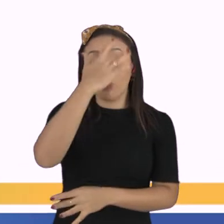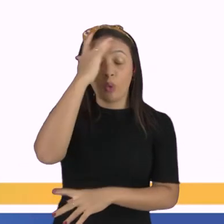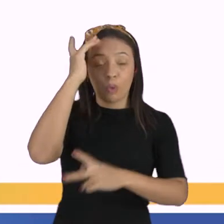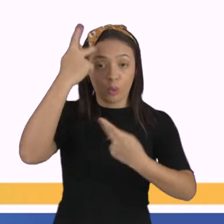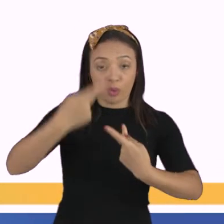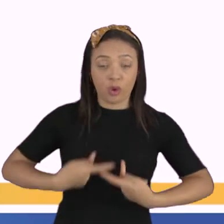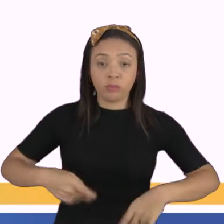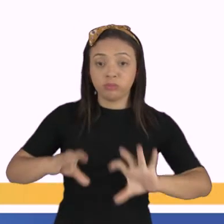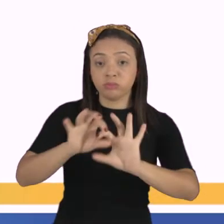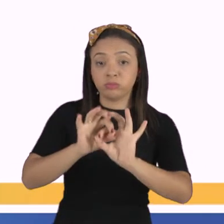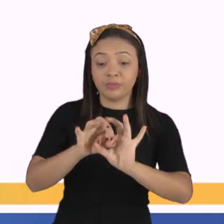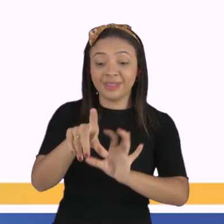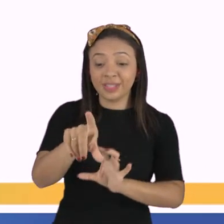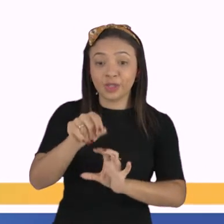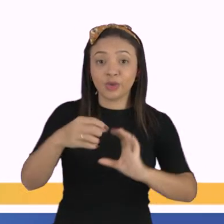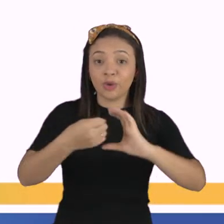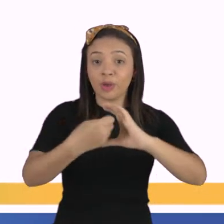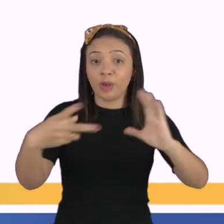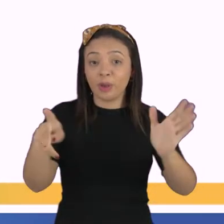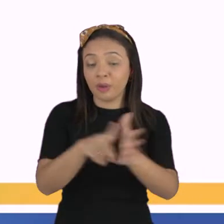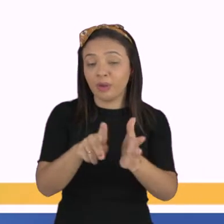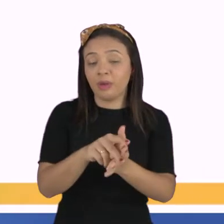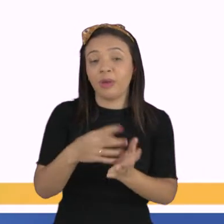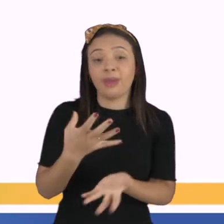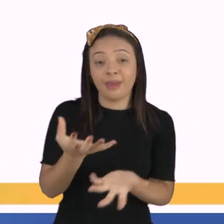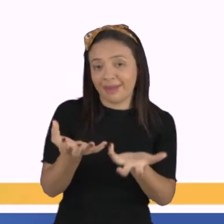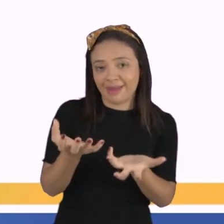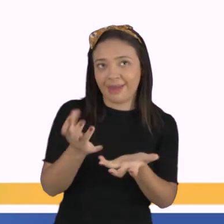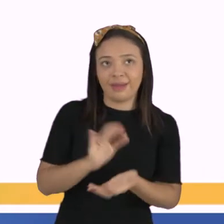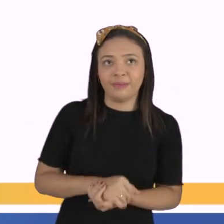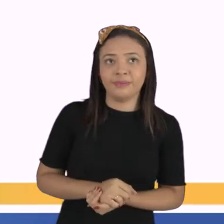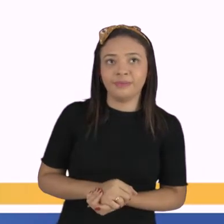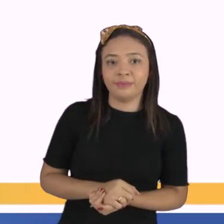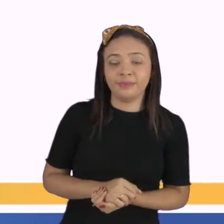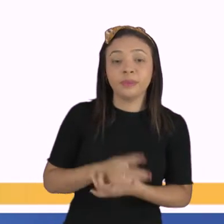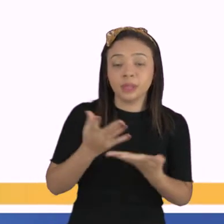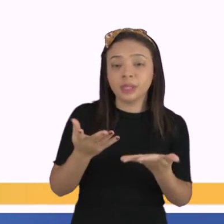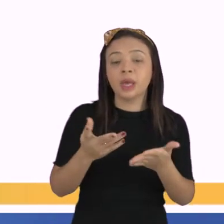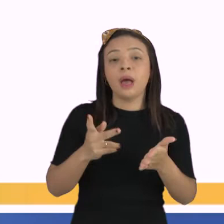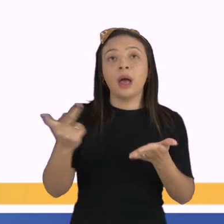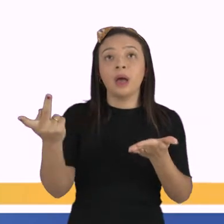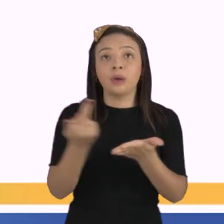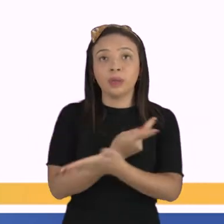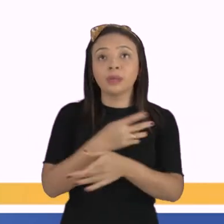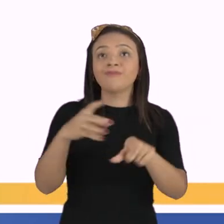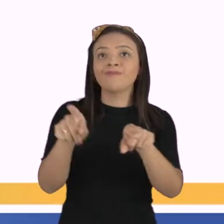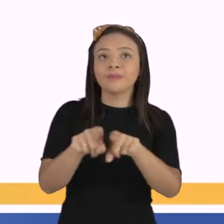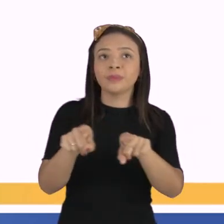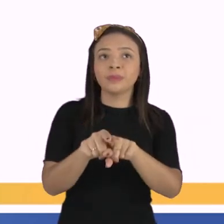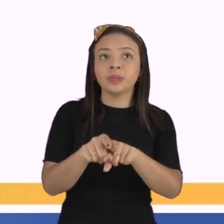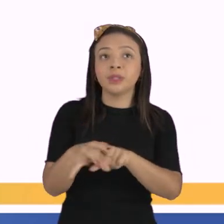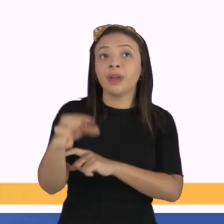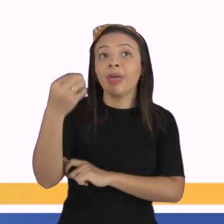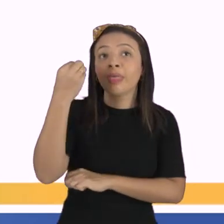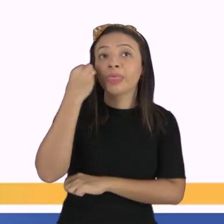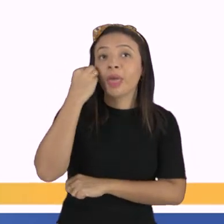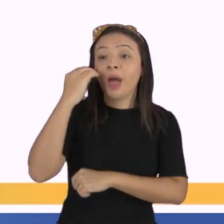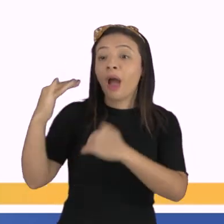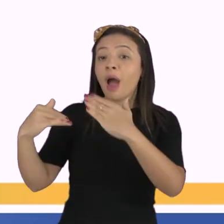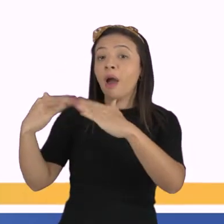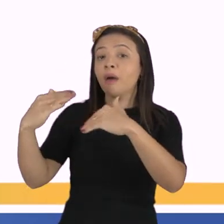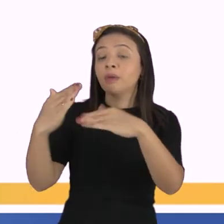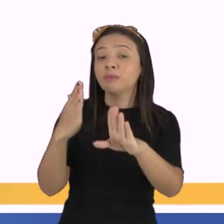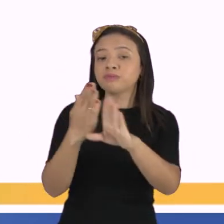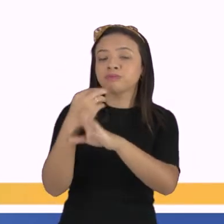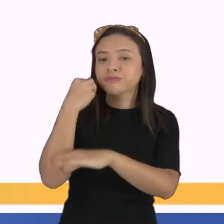intuito de escolher características fenotípicas desejáveis. Esse processo é uma forma de também testar a evolução